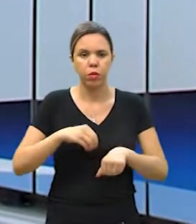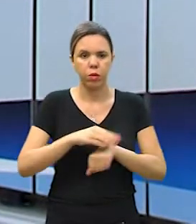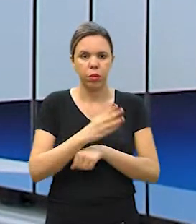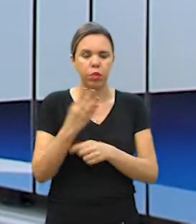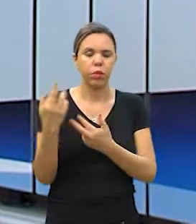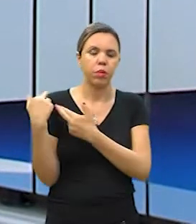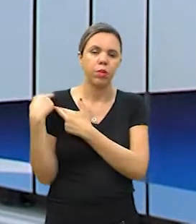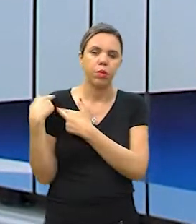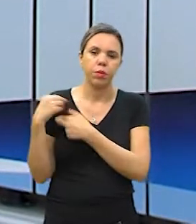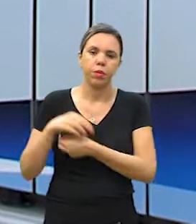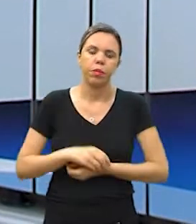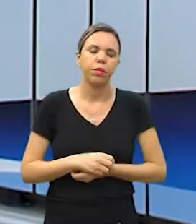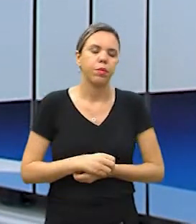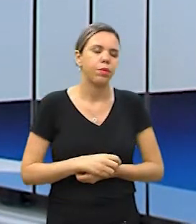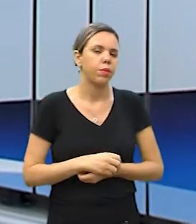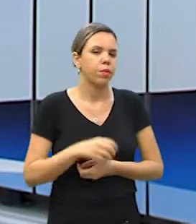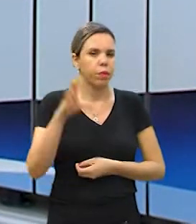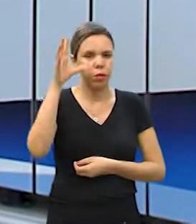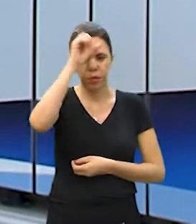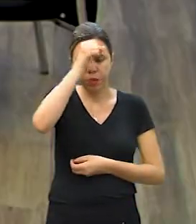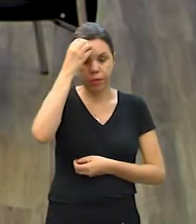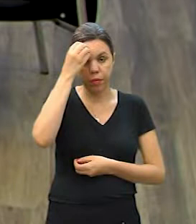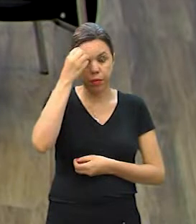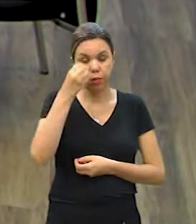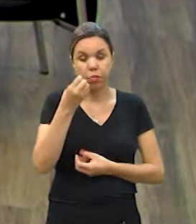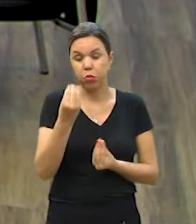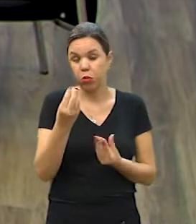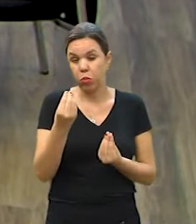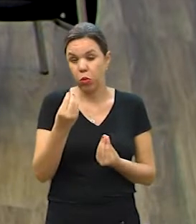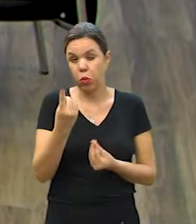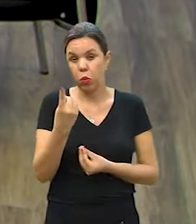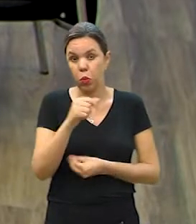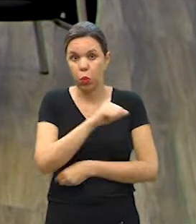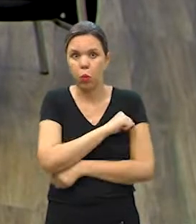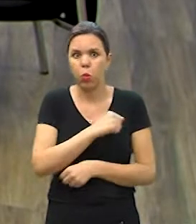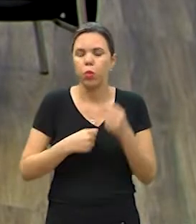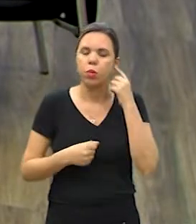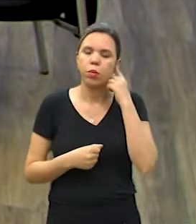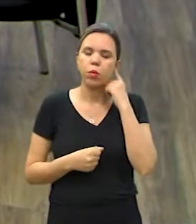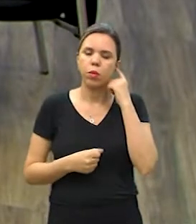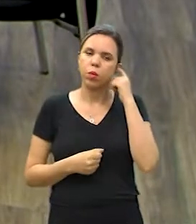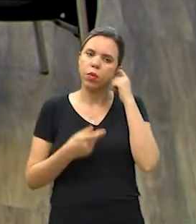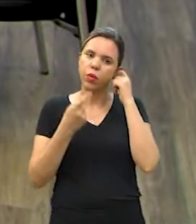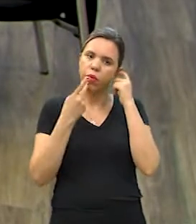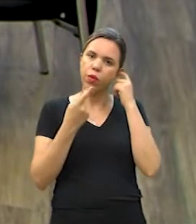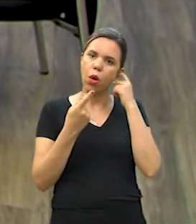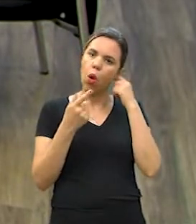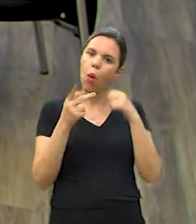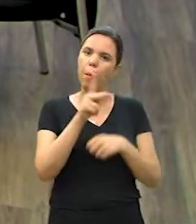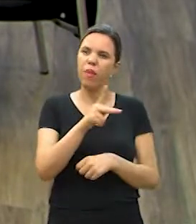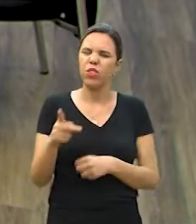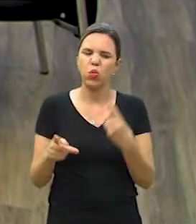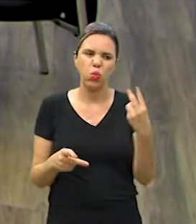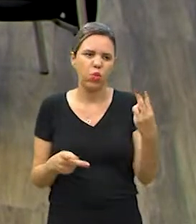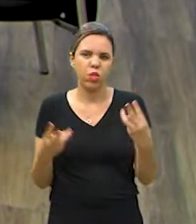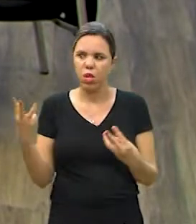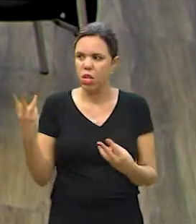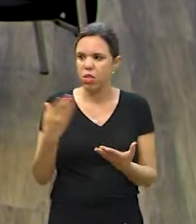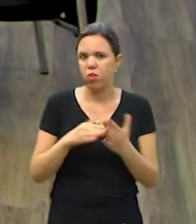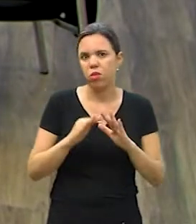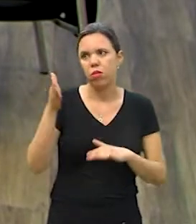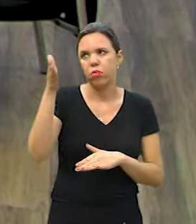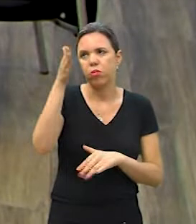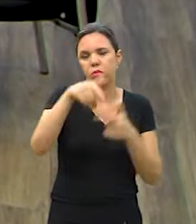uma grande responsabilidade de aprendizado, centenas de alunos, uma escola, centenas. A gente está falando, às vezes, professor que tem 2,